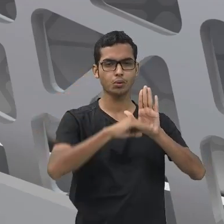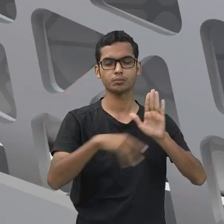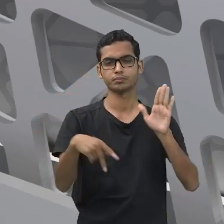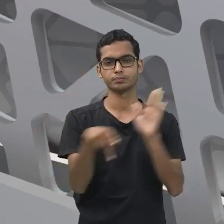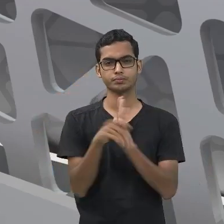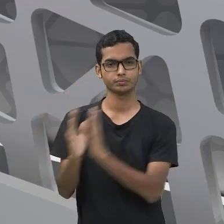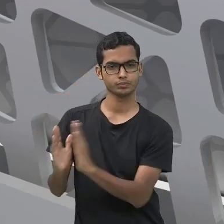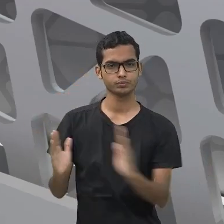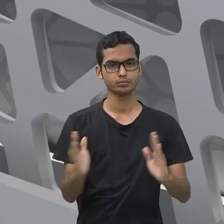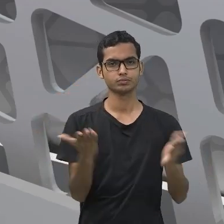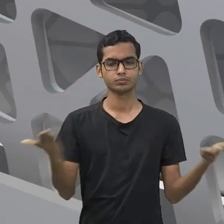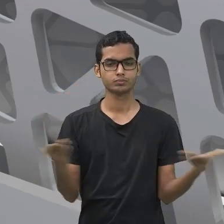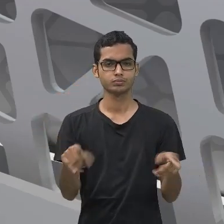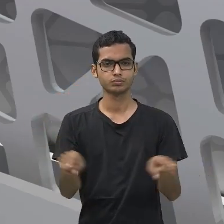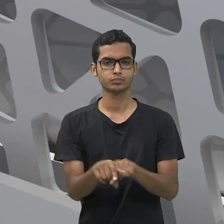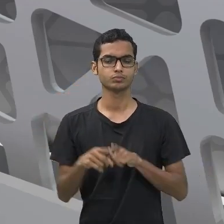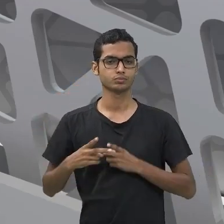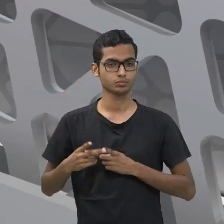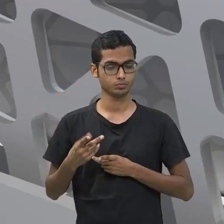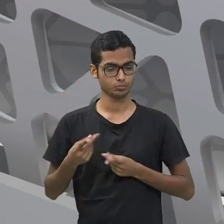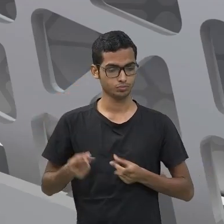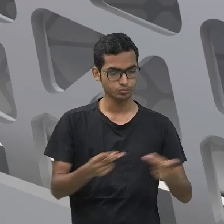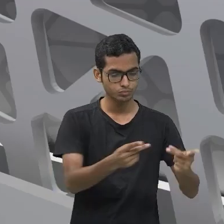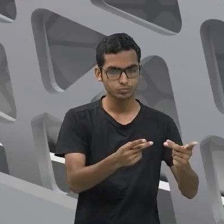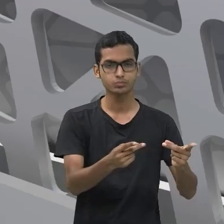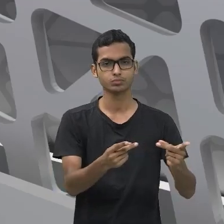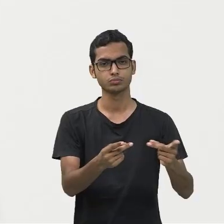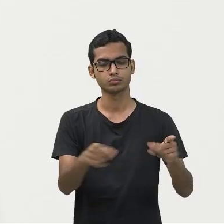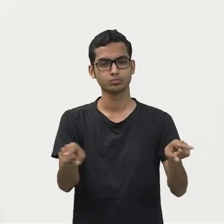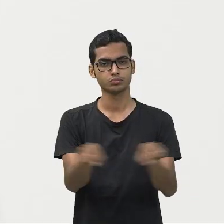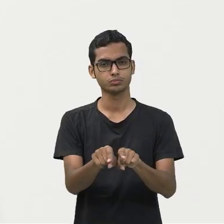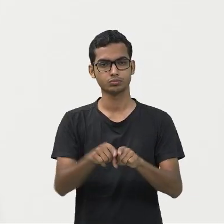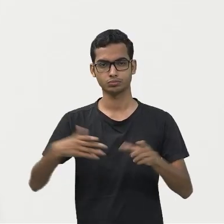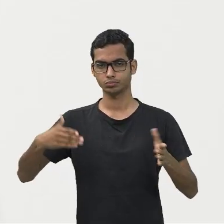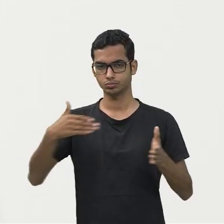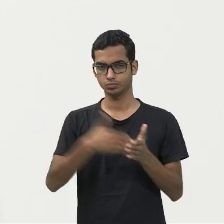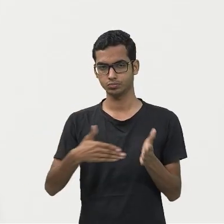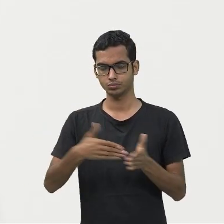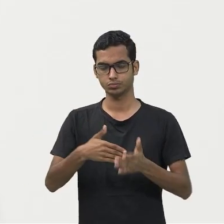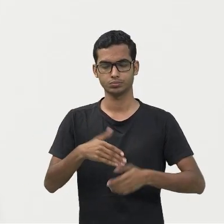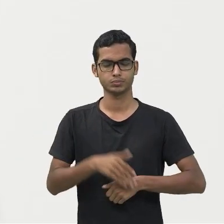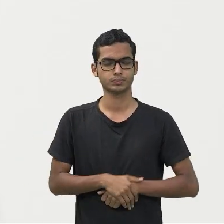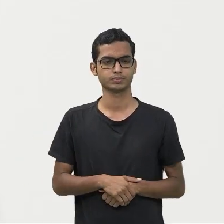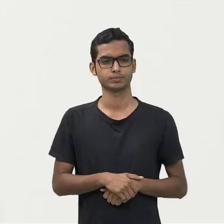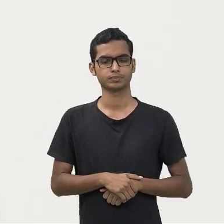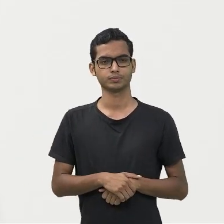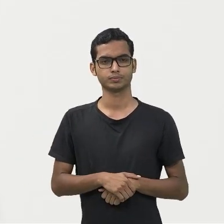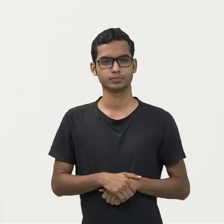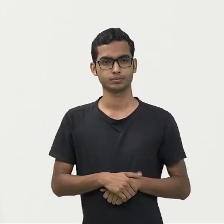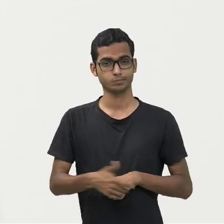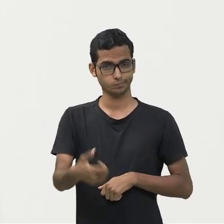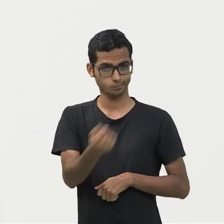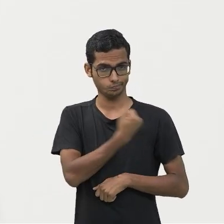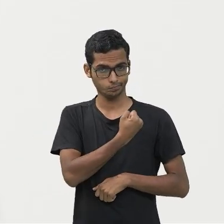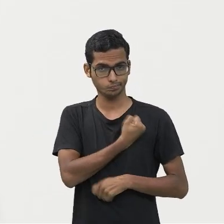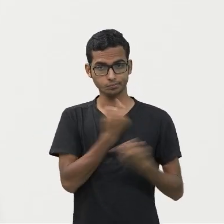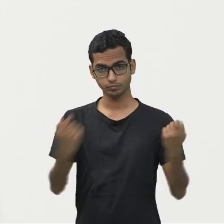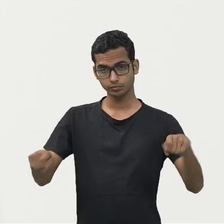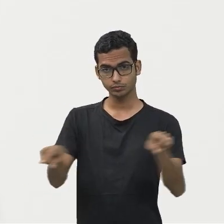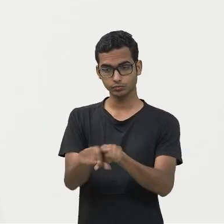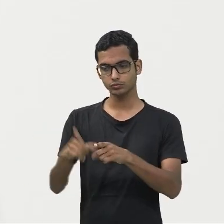sequência entre finitas e infinitas. Vamos lá. As sequências numéricas podem